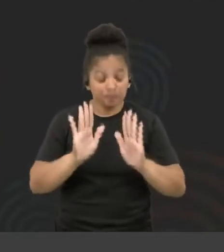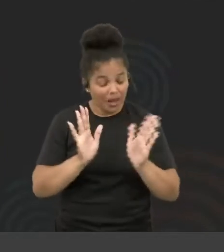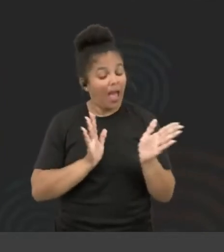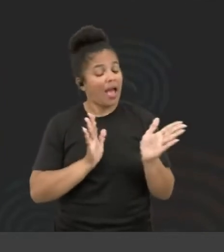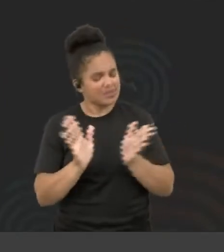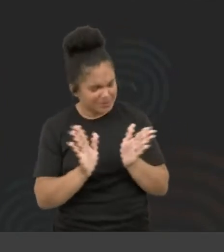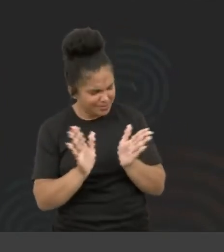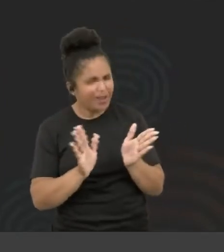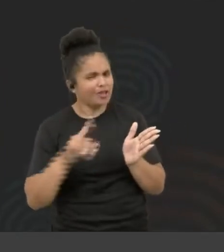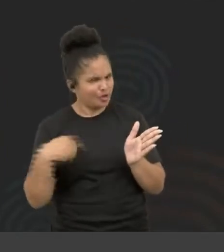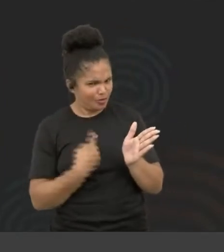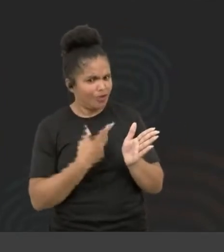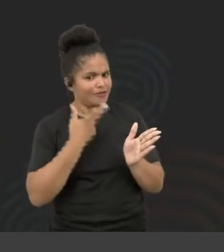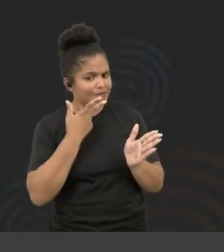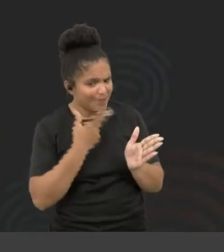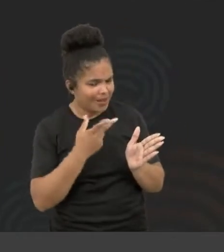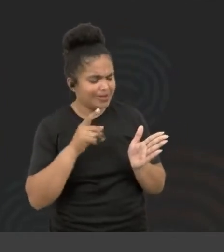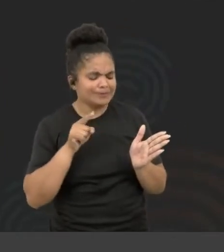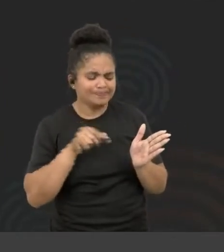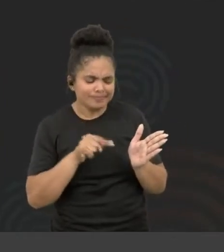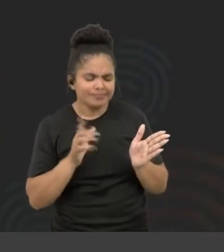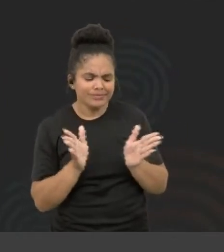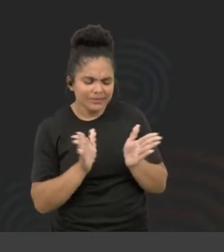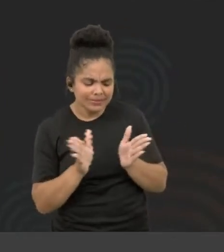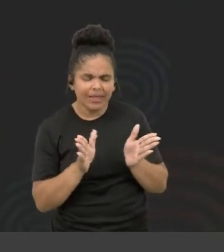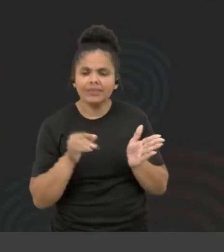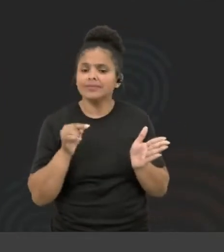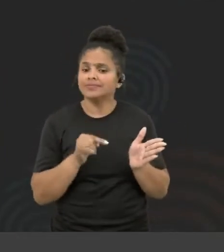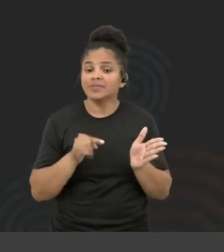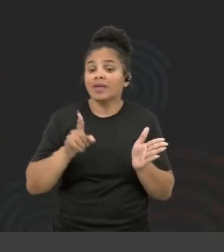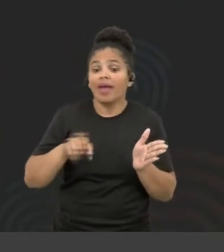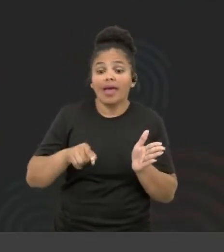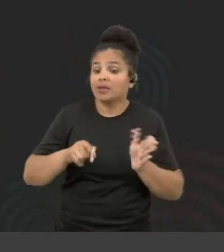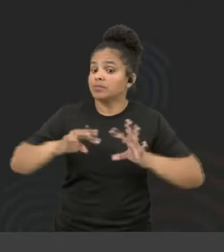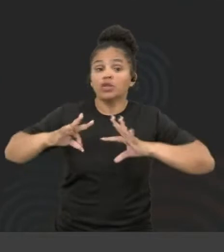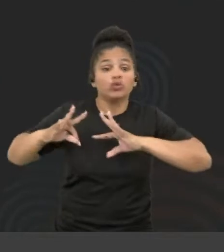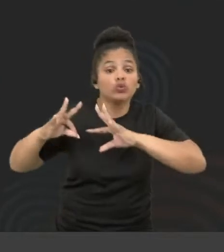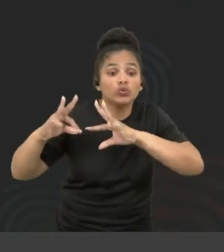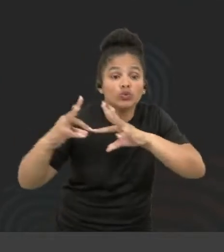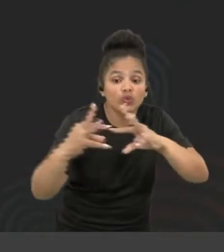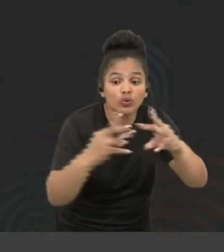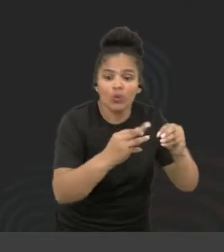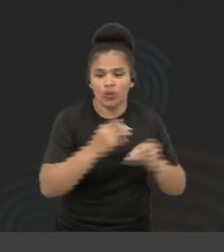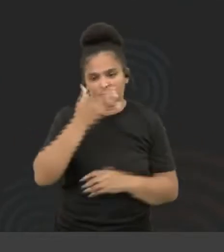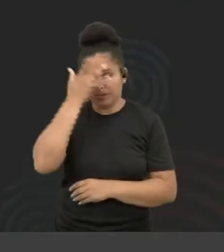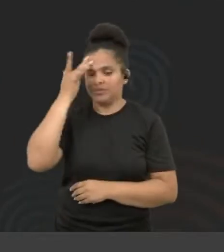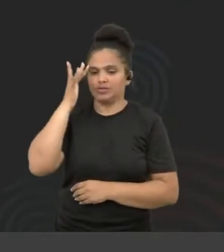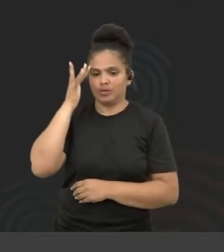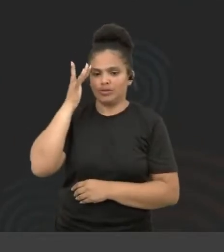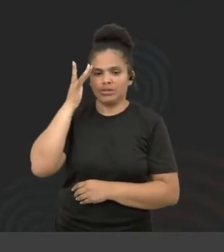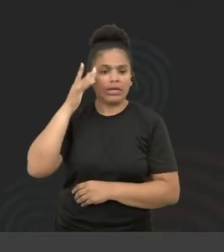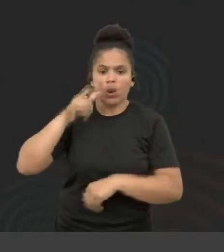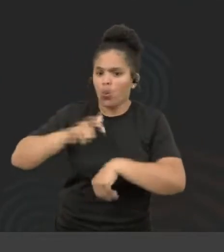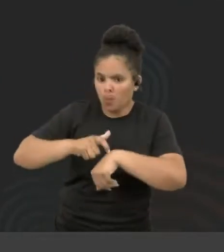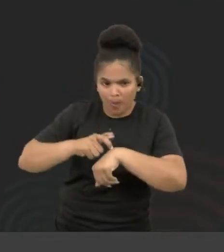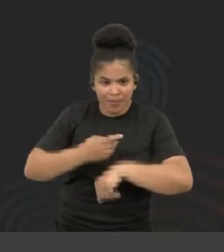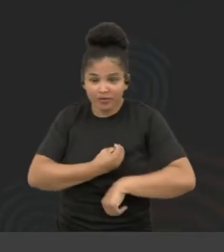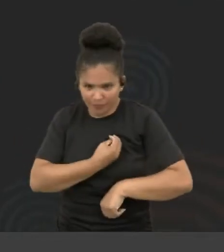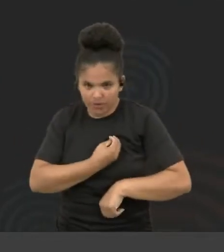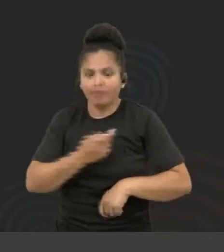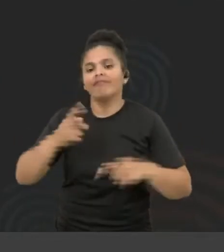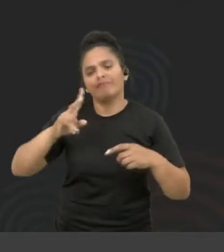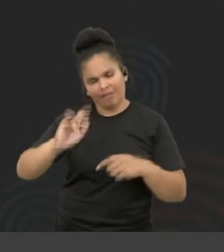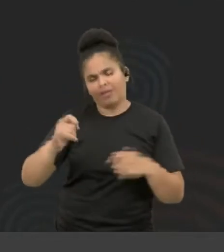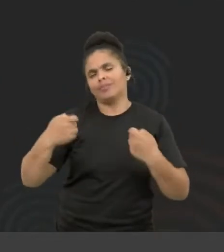eu sempre falo que a acessibilidade ela serve para todas as pessoas, que em algum momento a gente vai precisar da